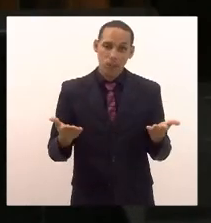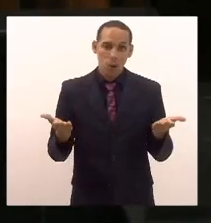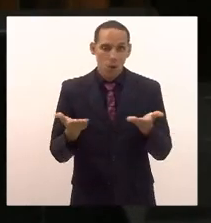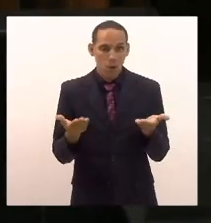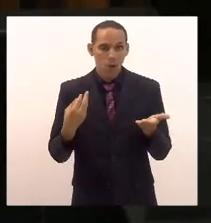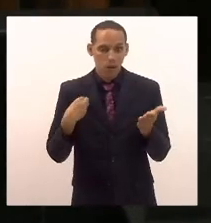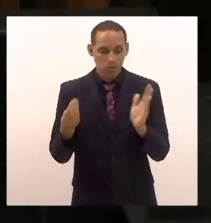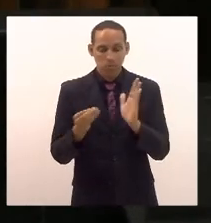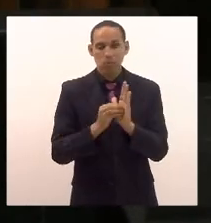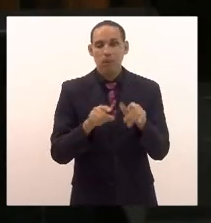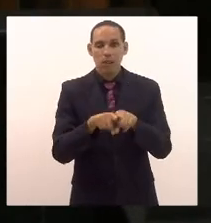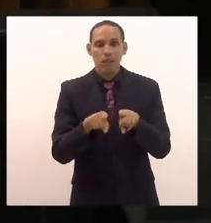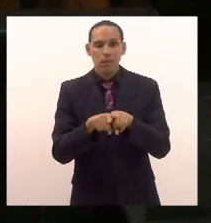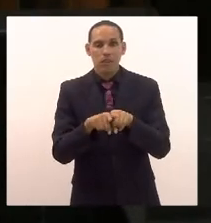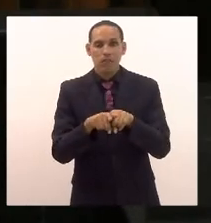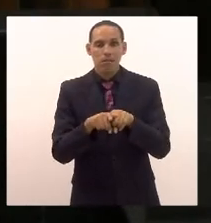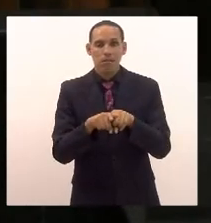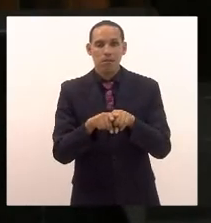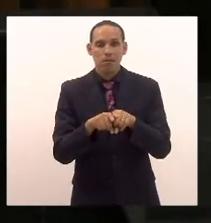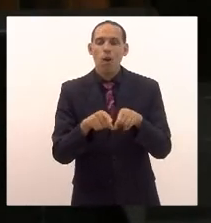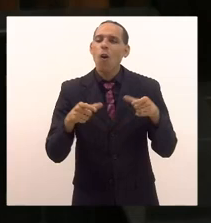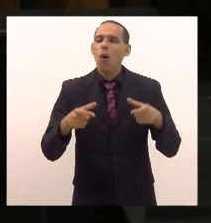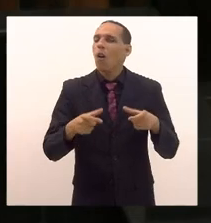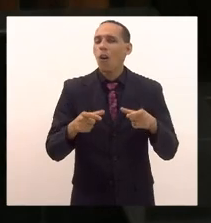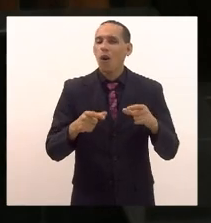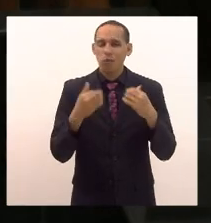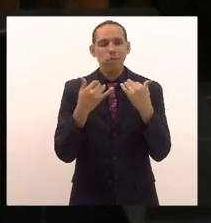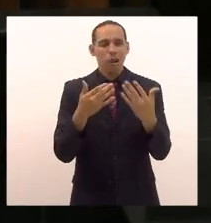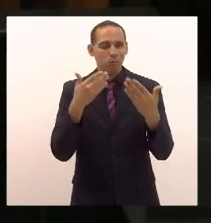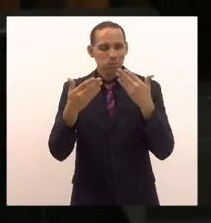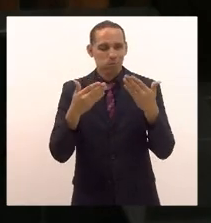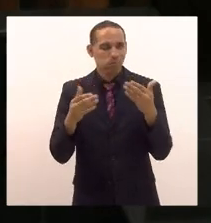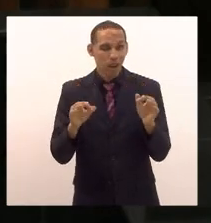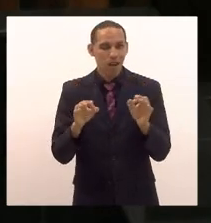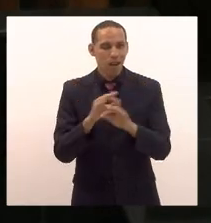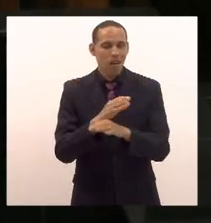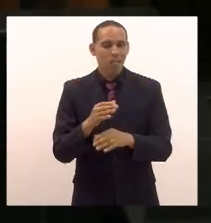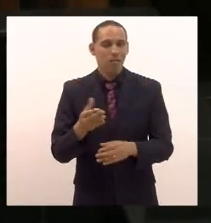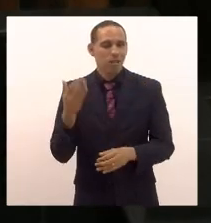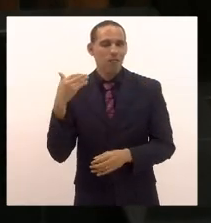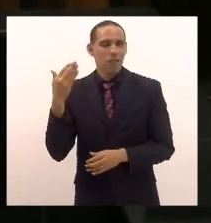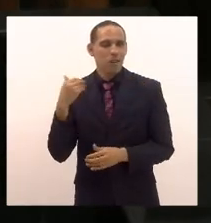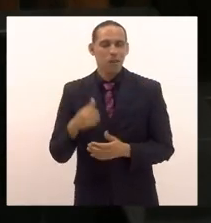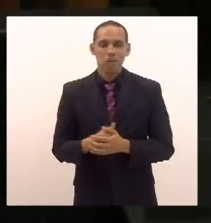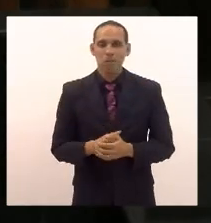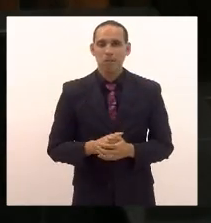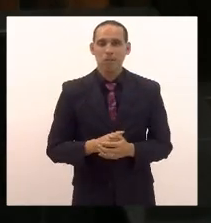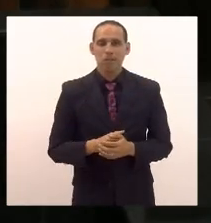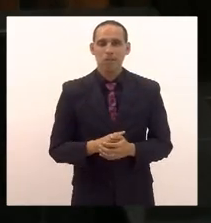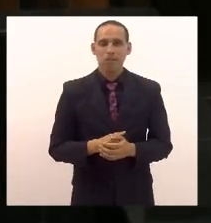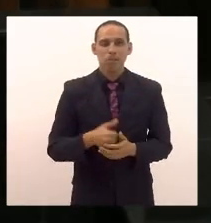hoje Na audiência pública Sic sem ser rola a